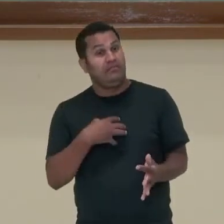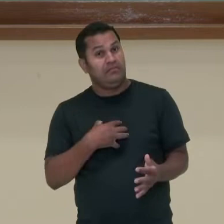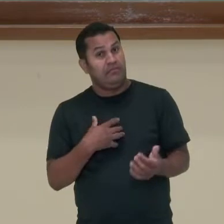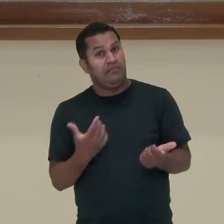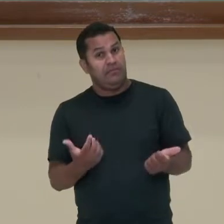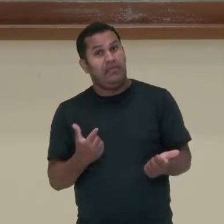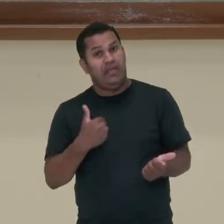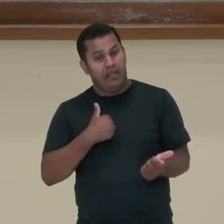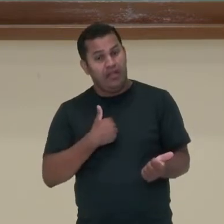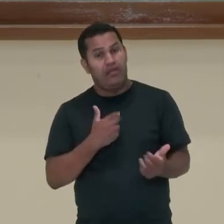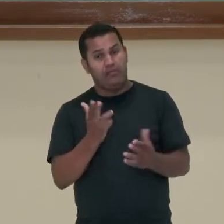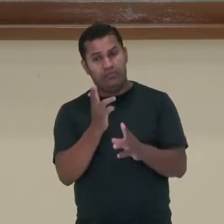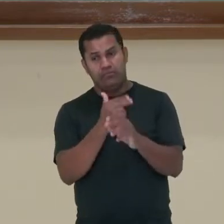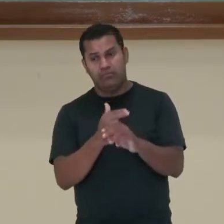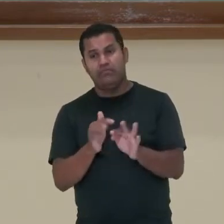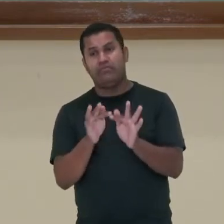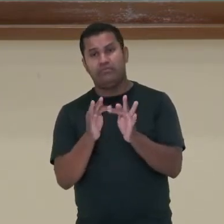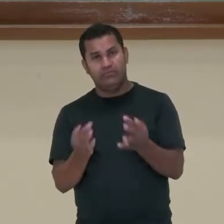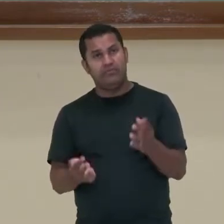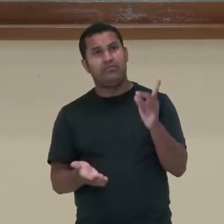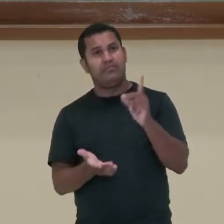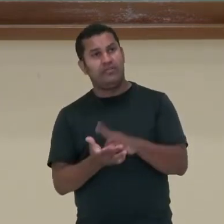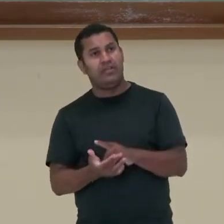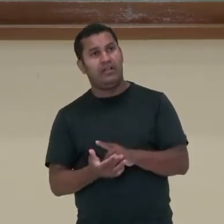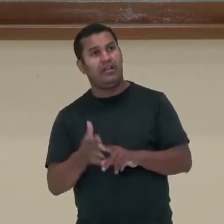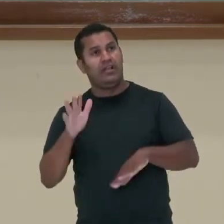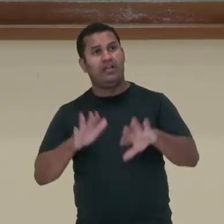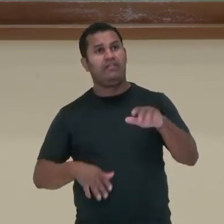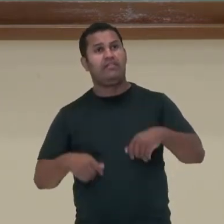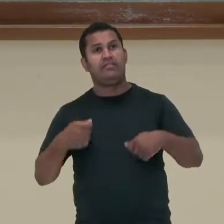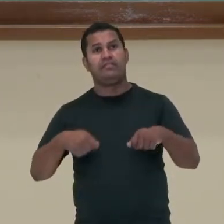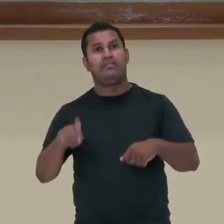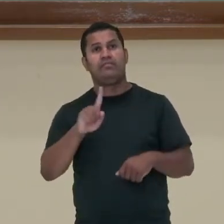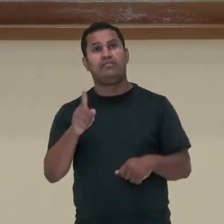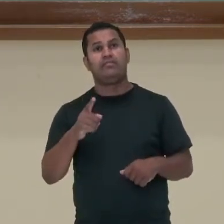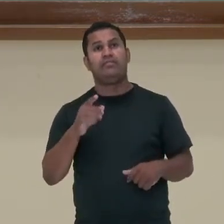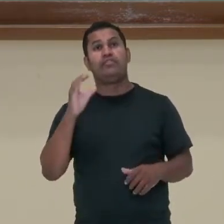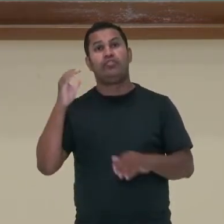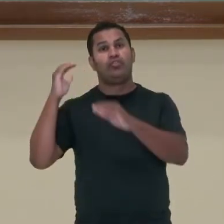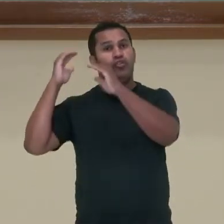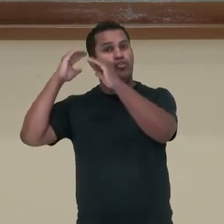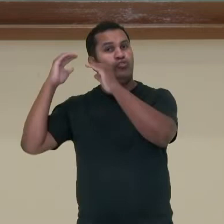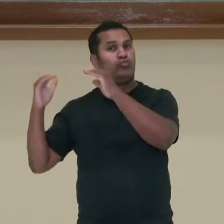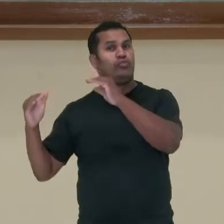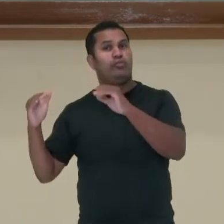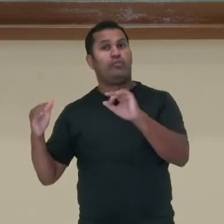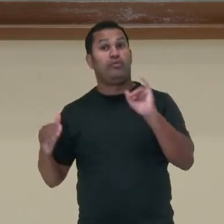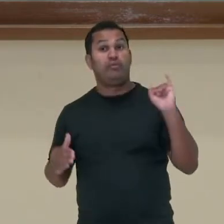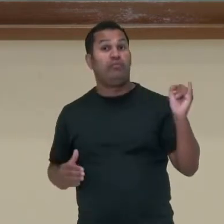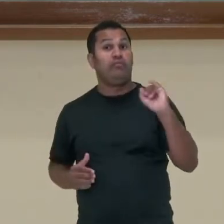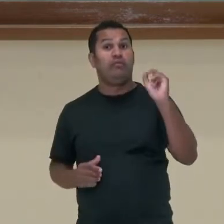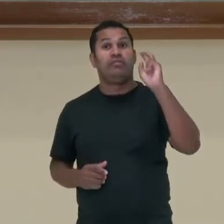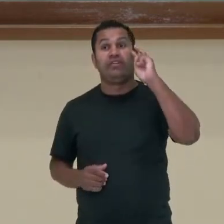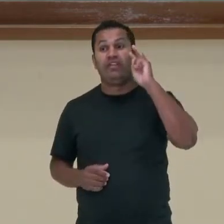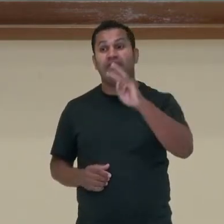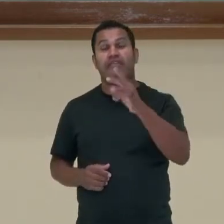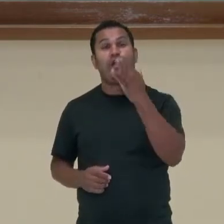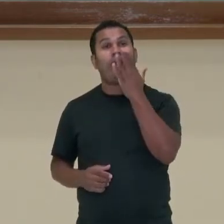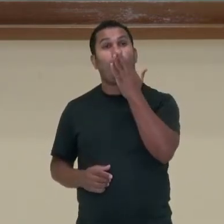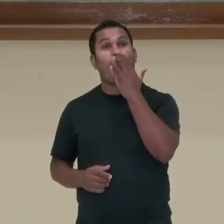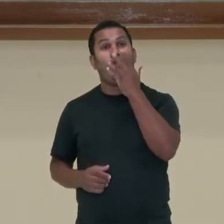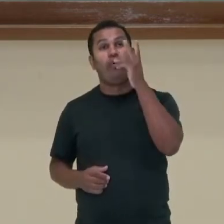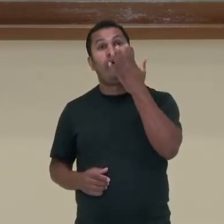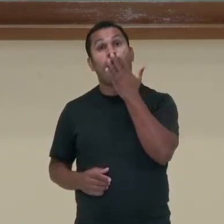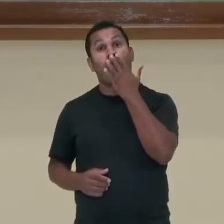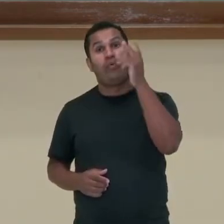slide, que muitas pinturas dele, ele dispensava até sombra, não precisava de sombra. O que interessava para ele era a cor. Então a gente vai ver que no Tahiti